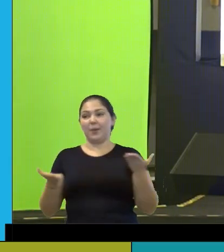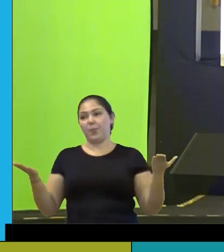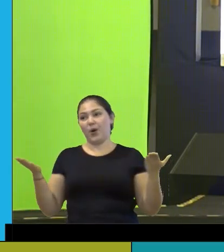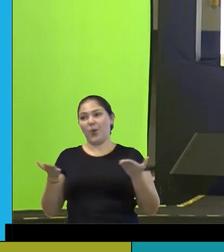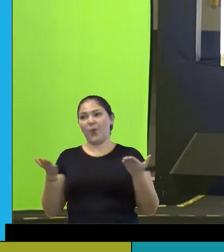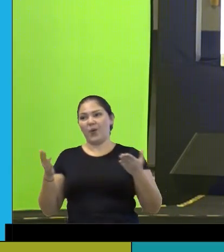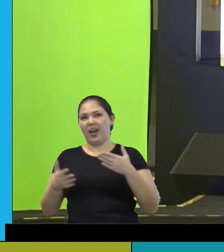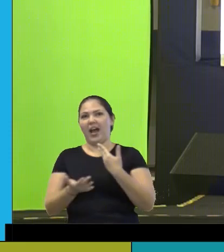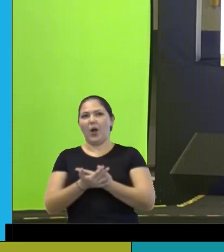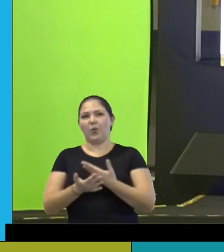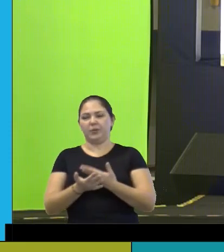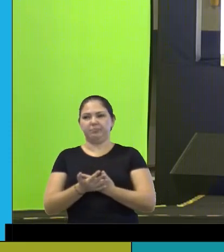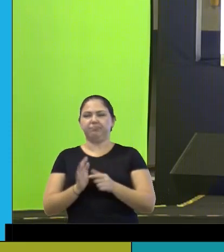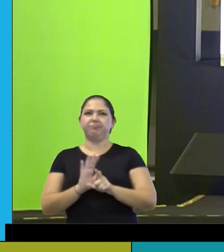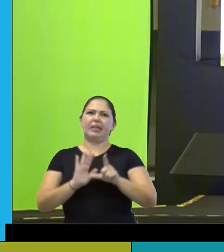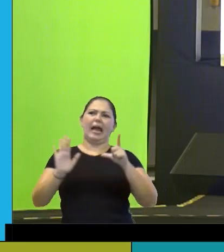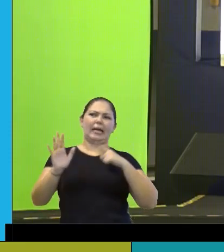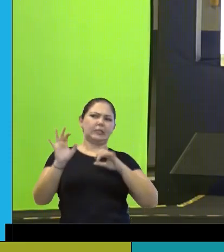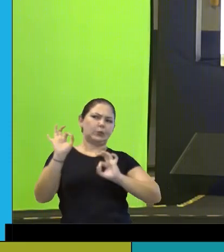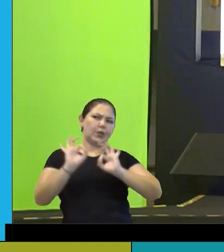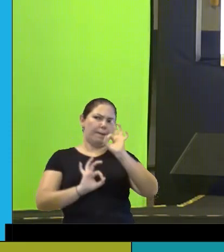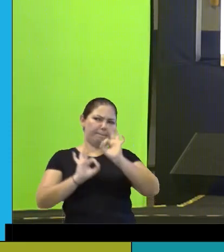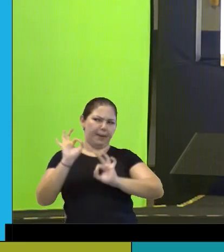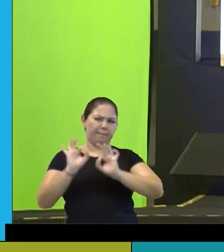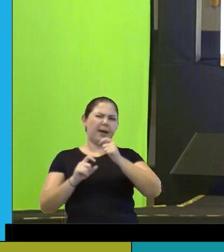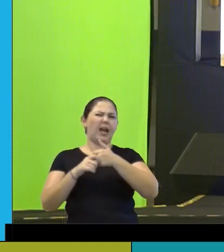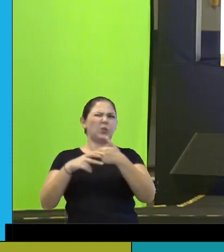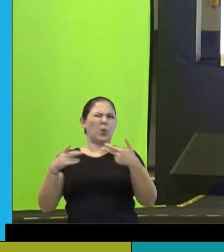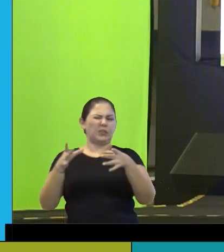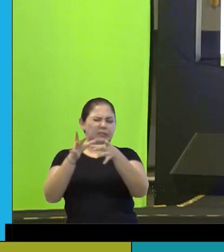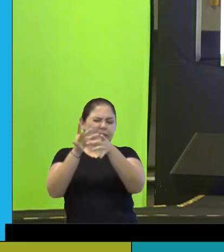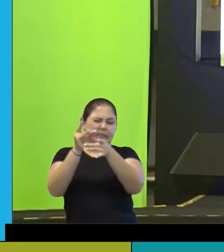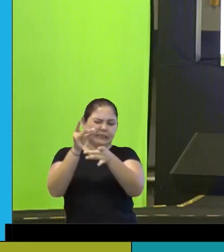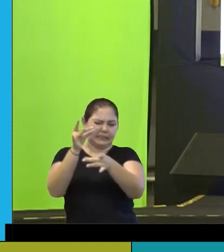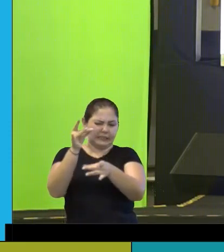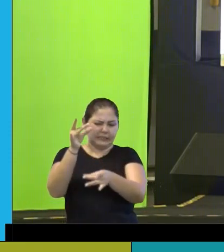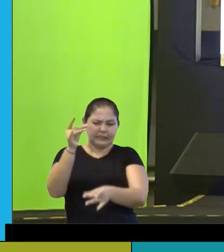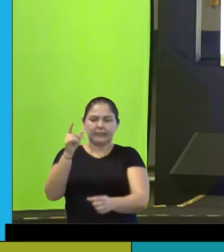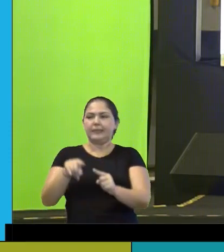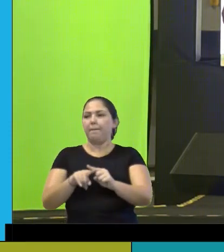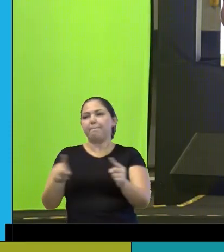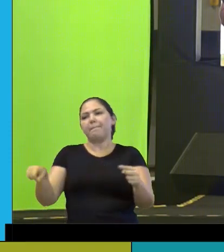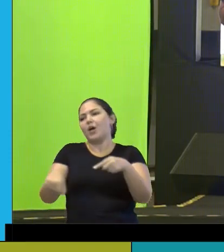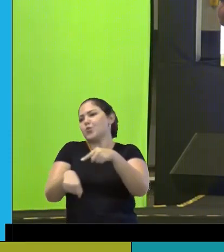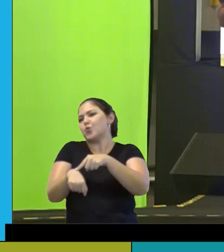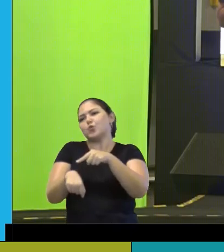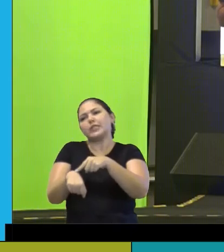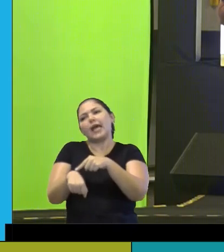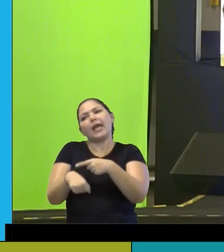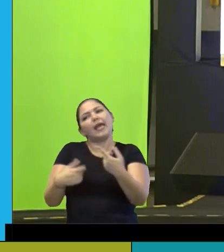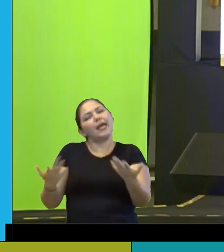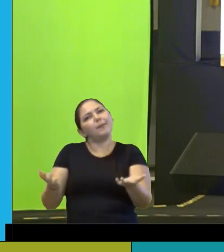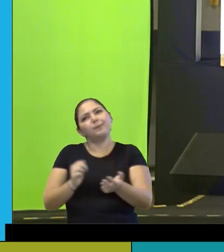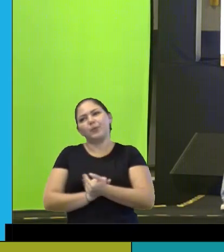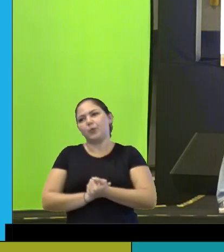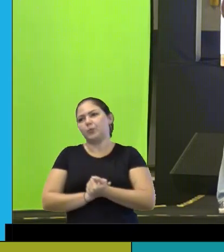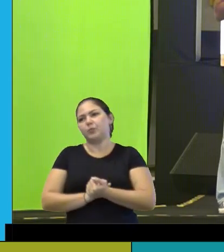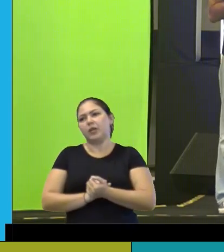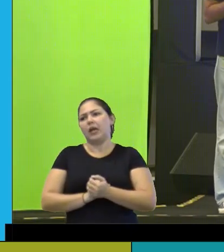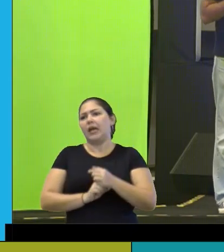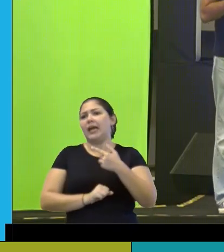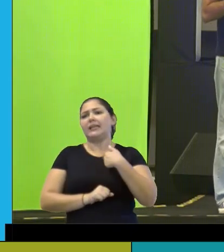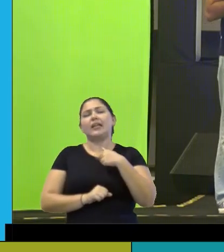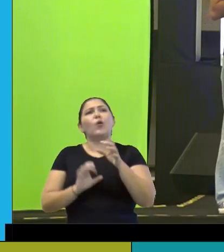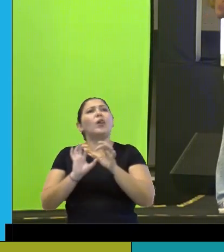tinha preparado para vocês algo muito maior, mas não deu tempo. Eu poderia passar 3, 4, 5